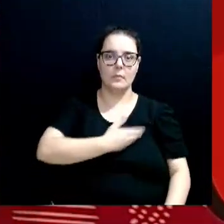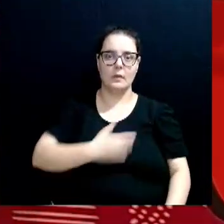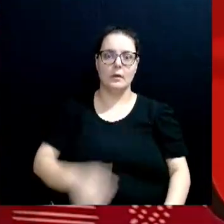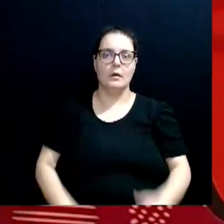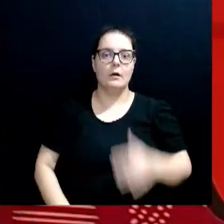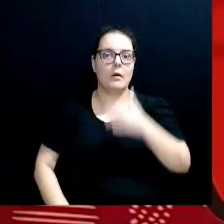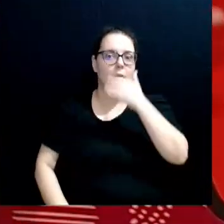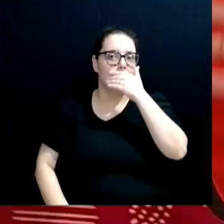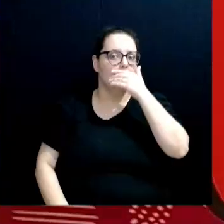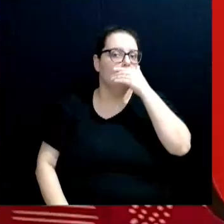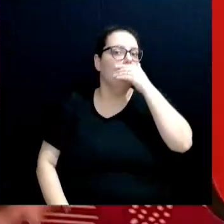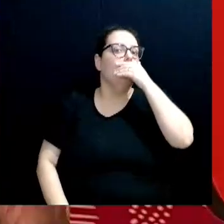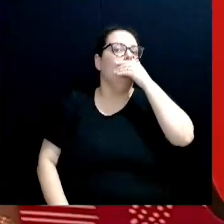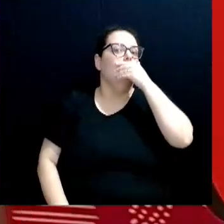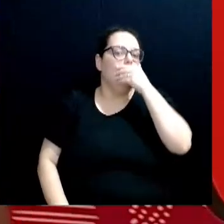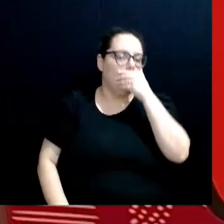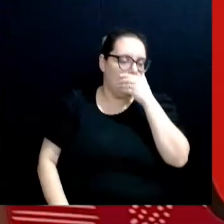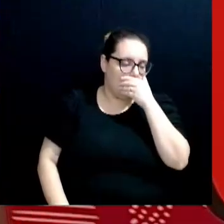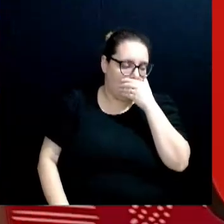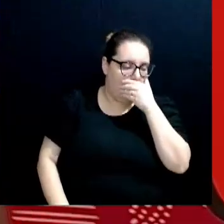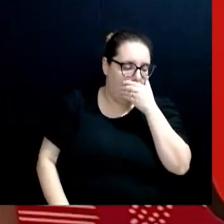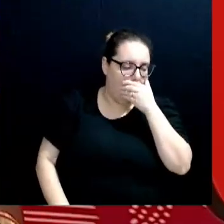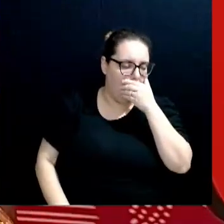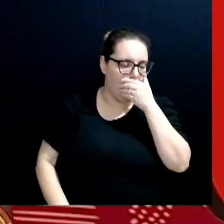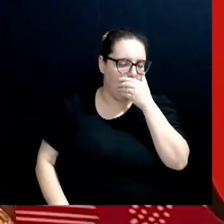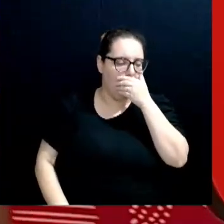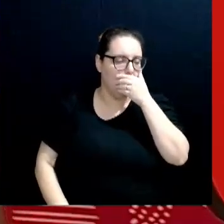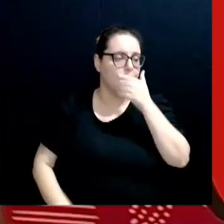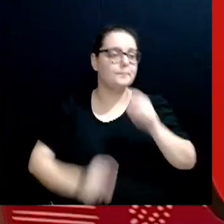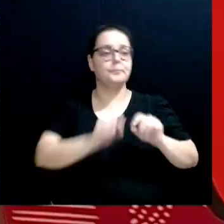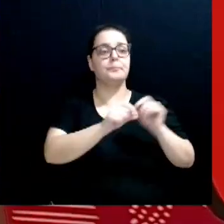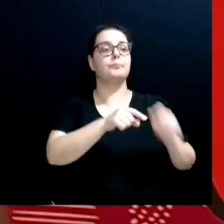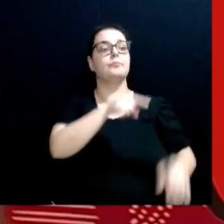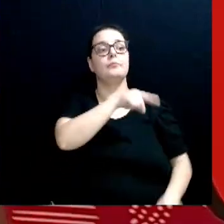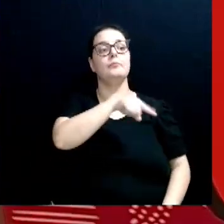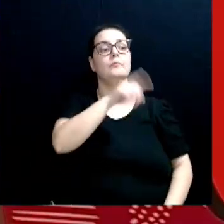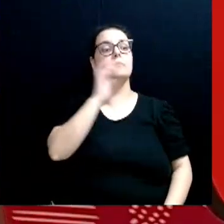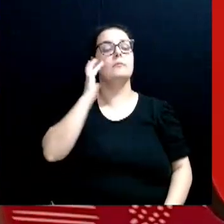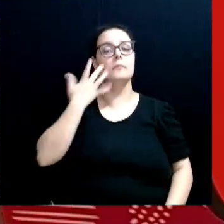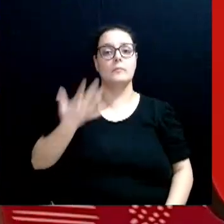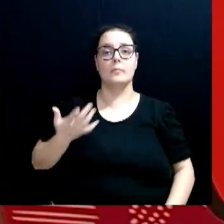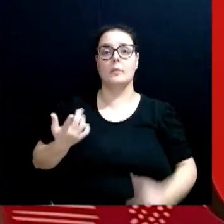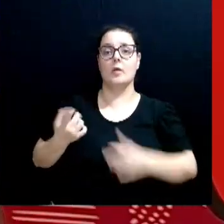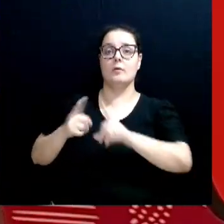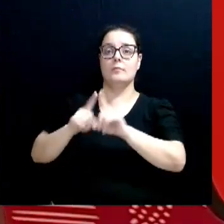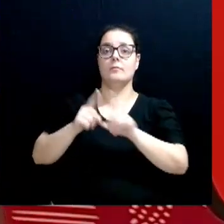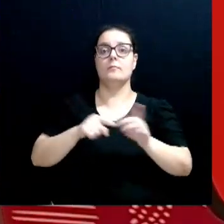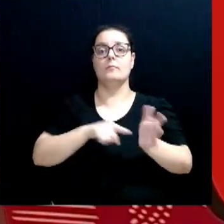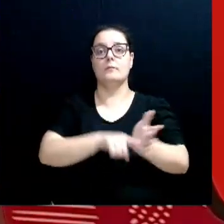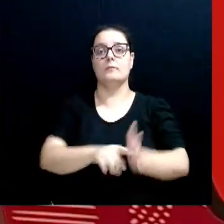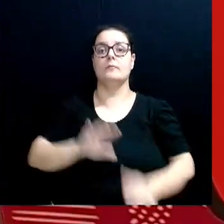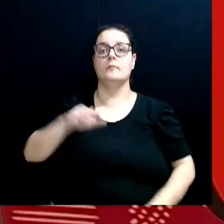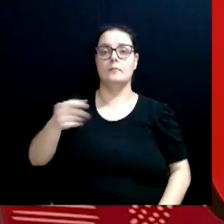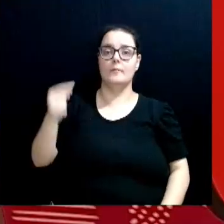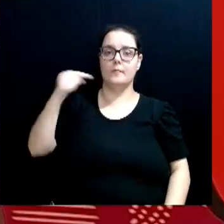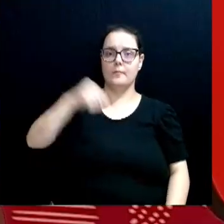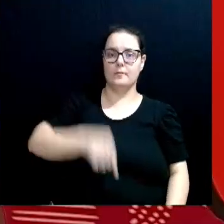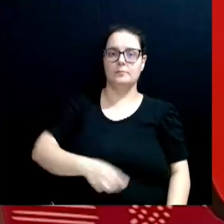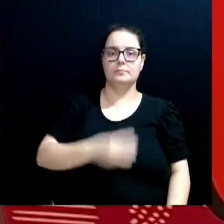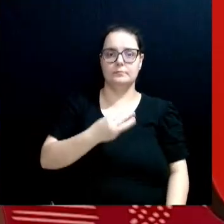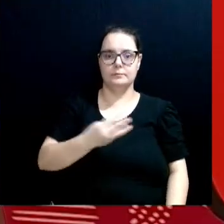acha. Eu sempre passo pelo crivo de todos eles, os meus parceiros. E quando vim para cá, trouxe 33 negros,